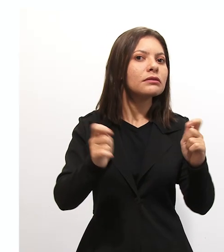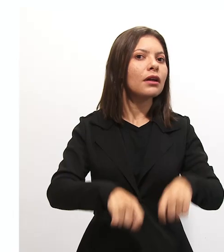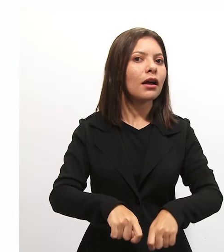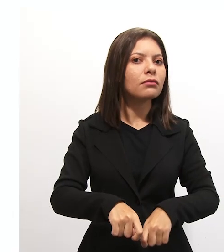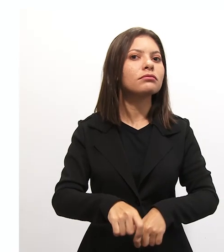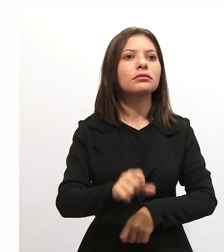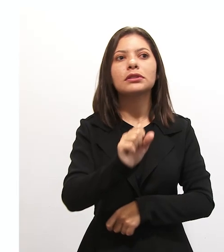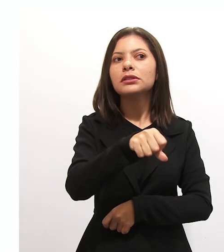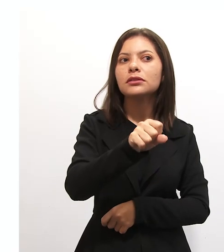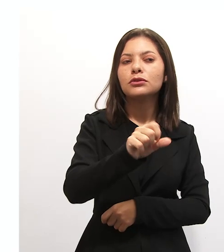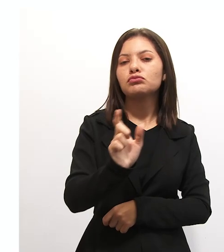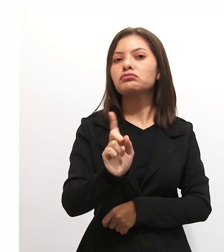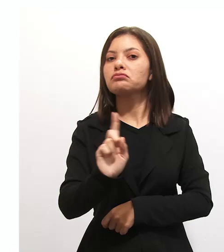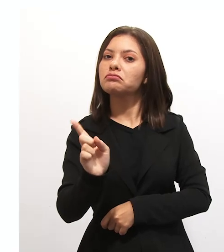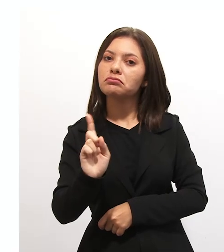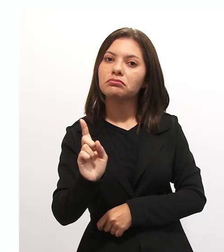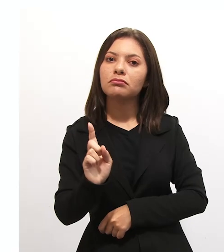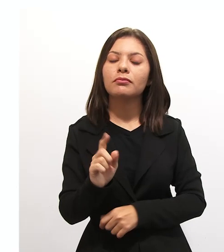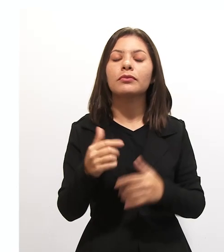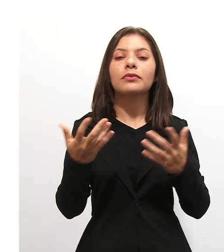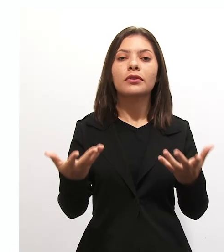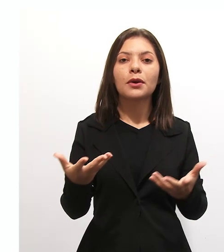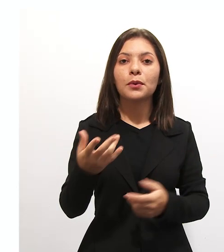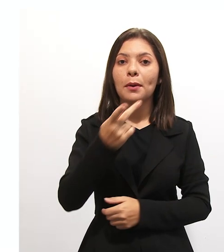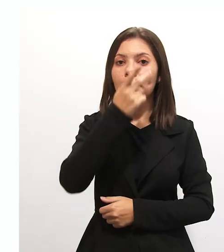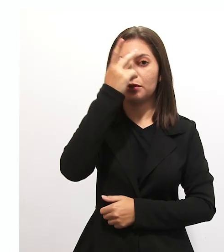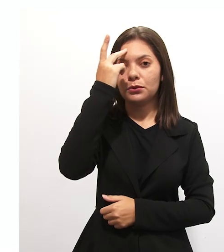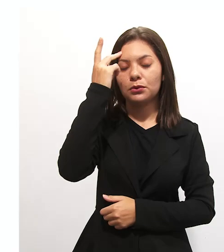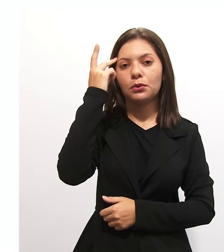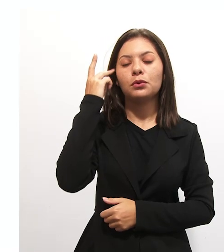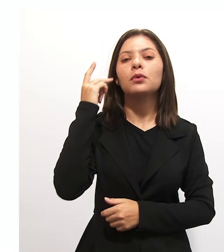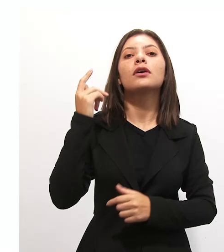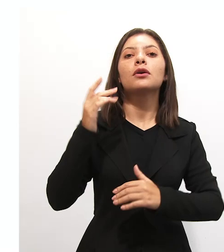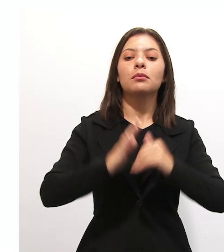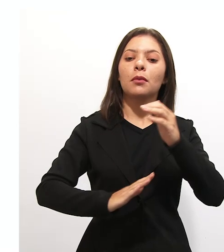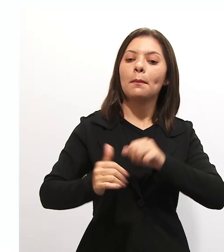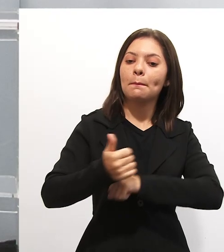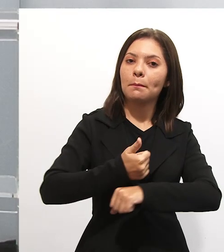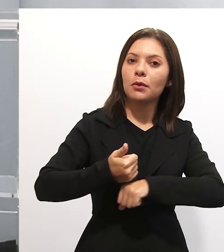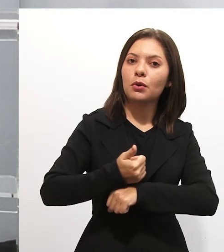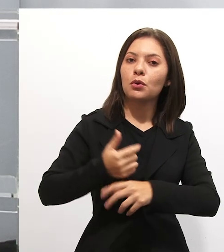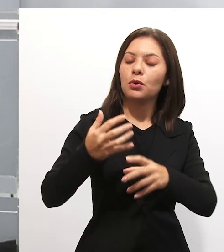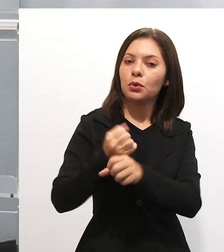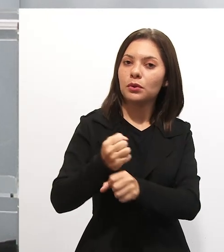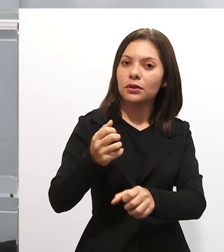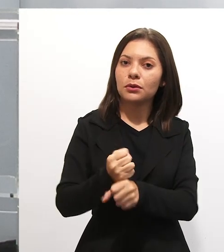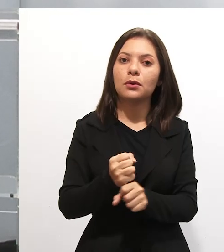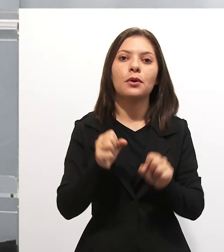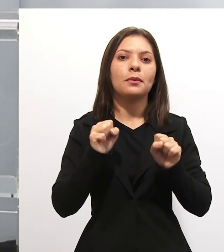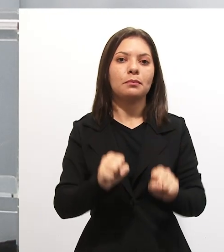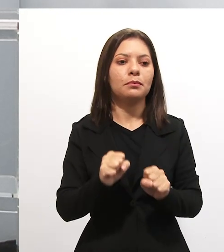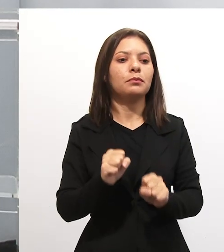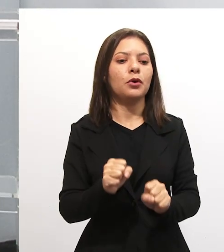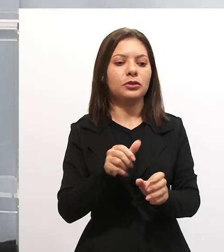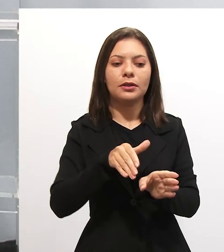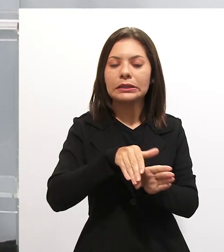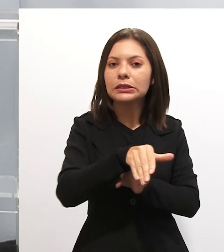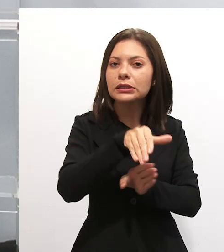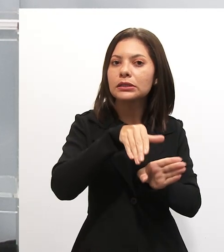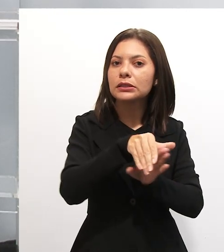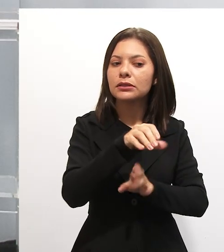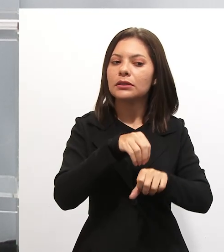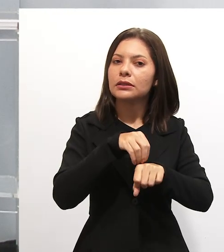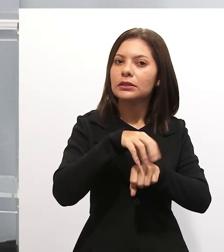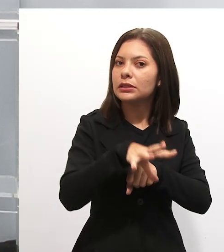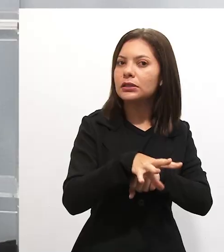contexto, o contador gerencial, vinculado ali ao gestor, ele pode dar essa informação, dar esse suporte